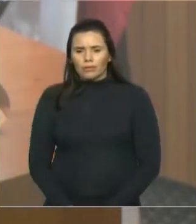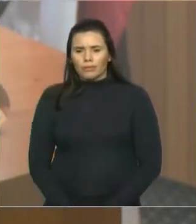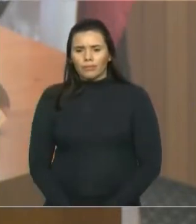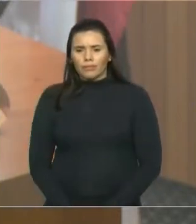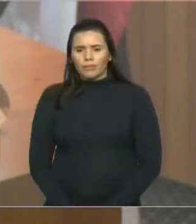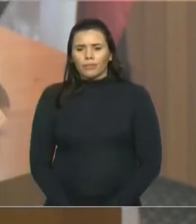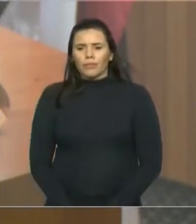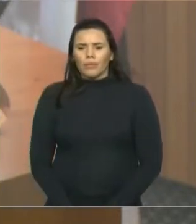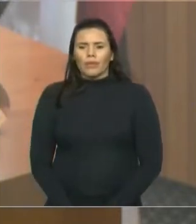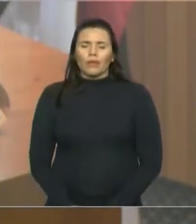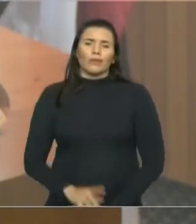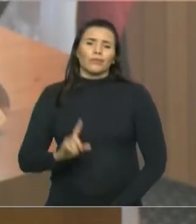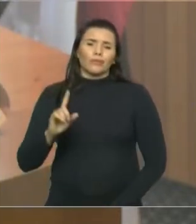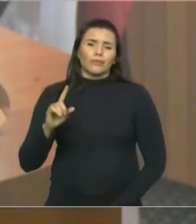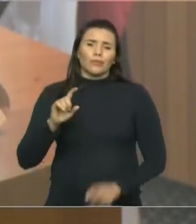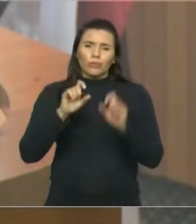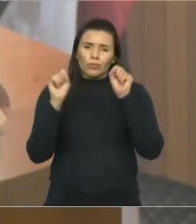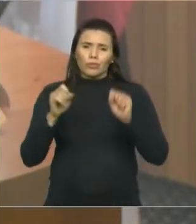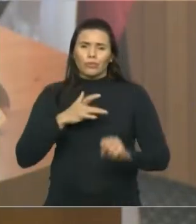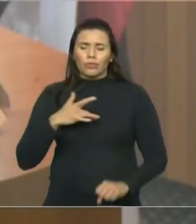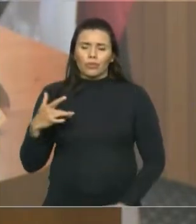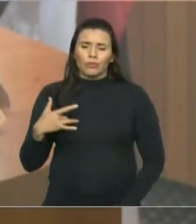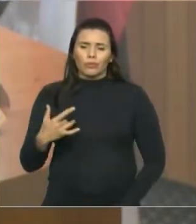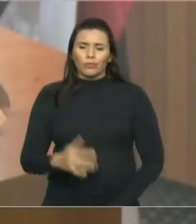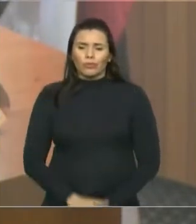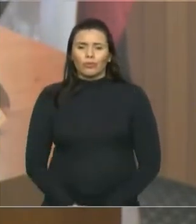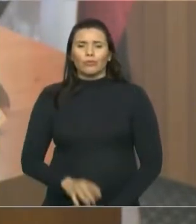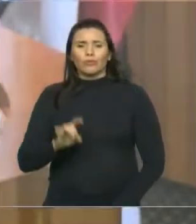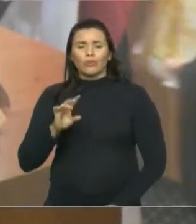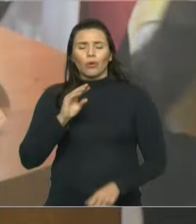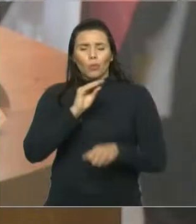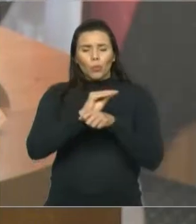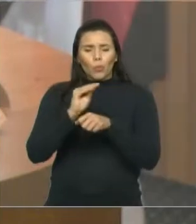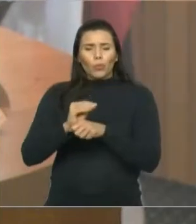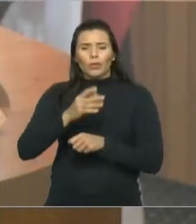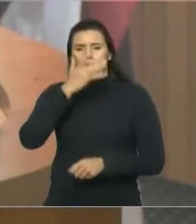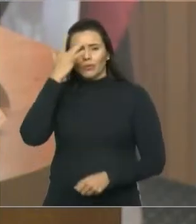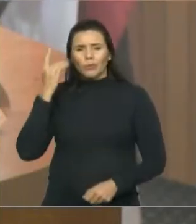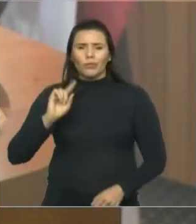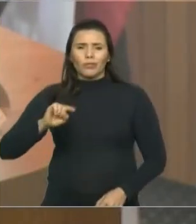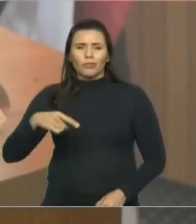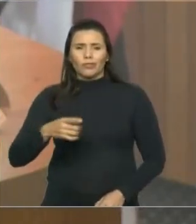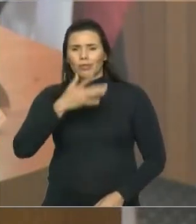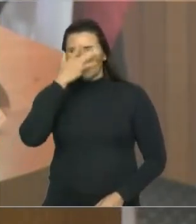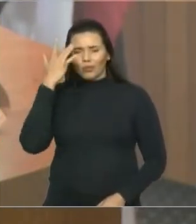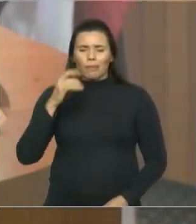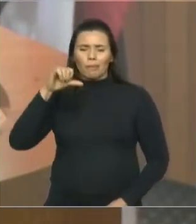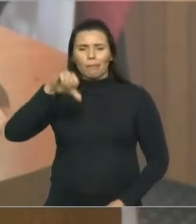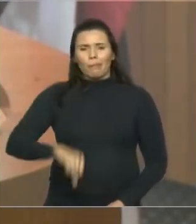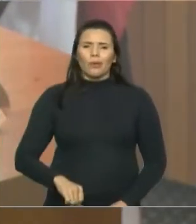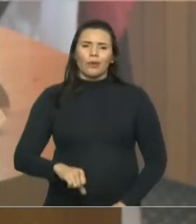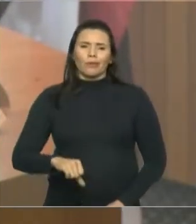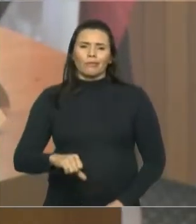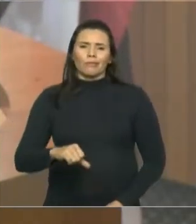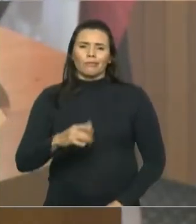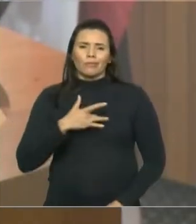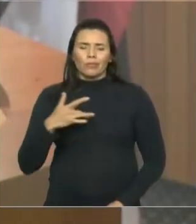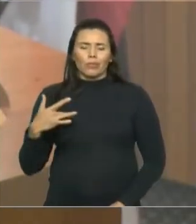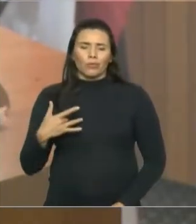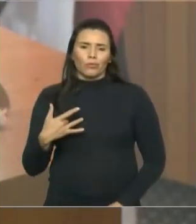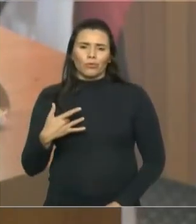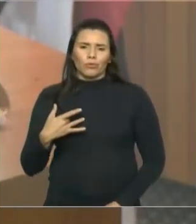gente acaba que o sistema ele recebe apenas tão somente o paciente depois que ele piora. É o que a gente